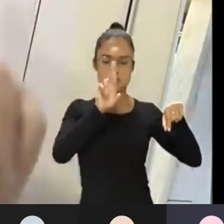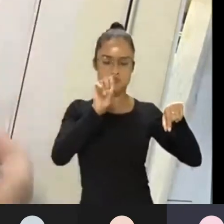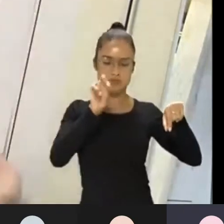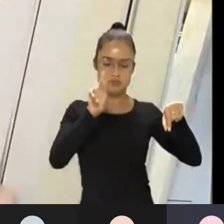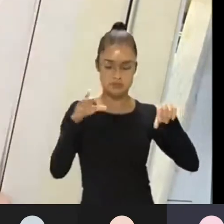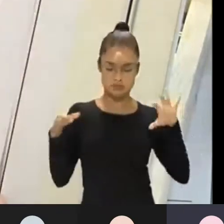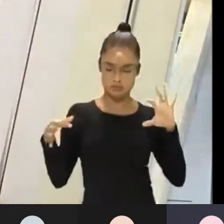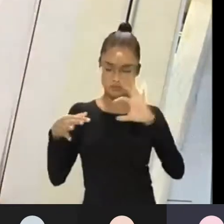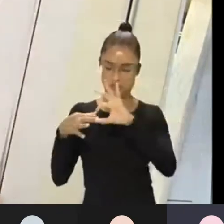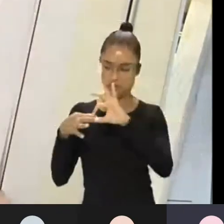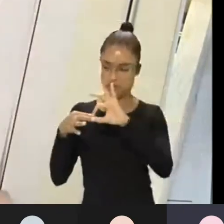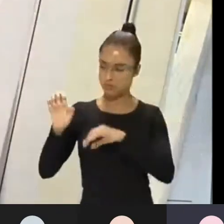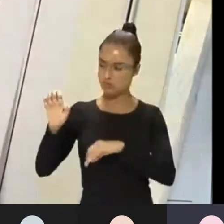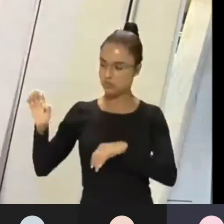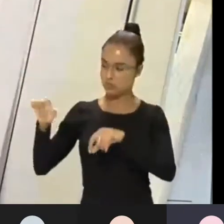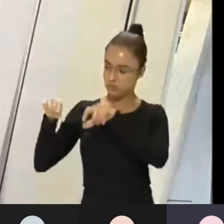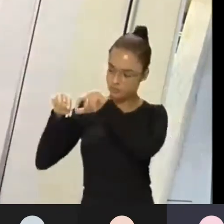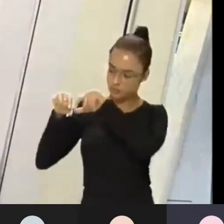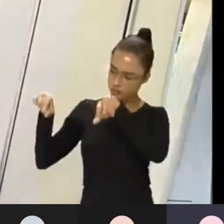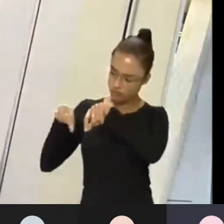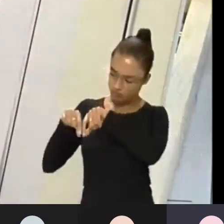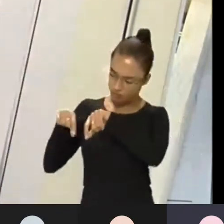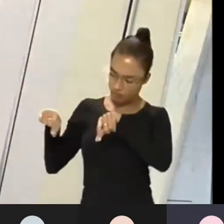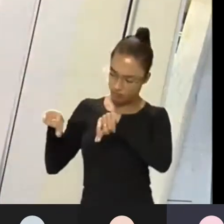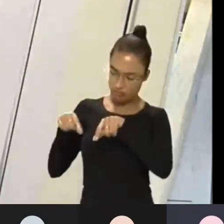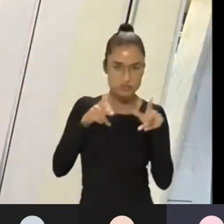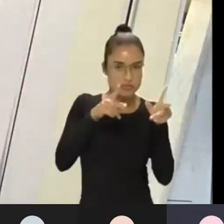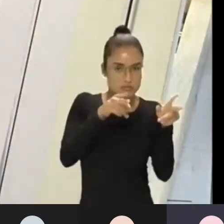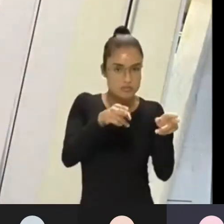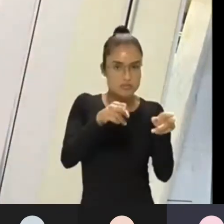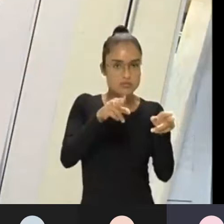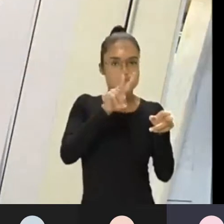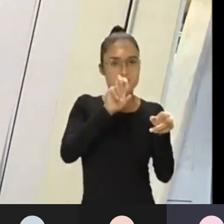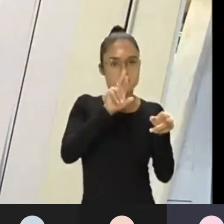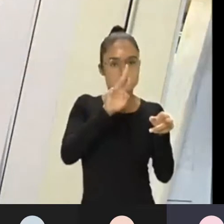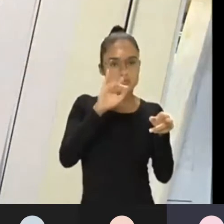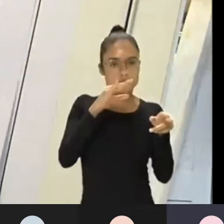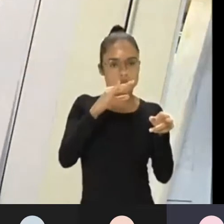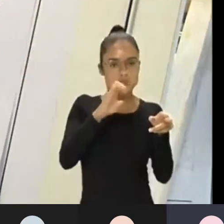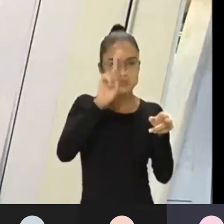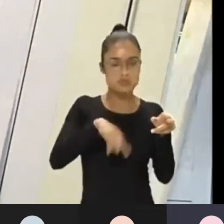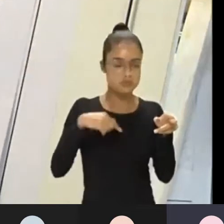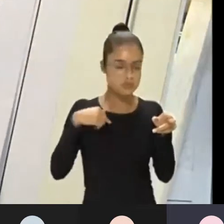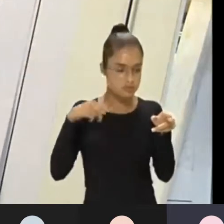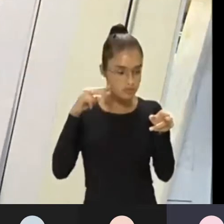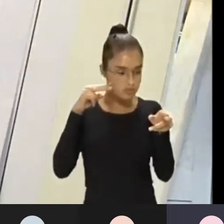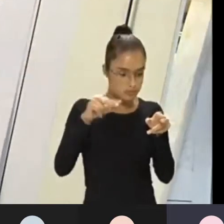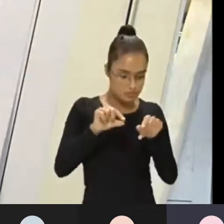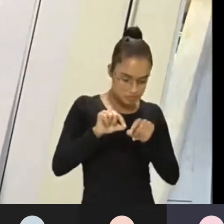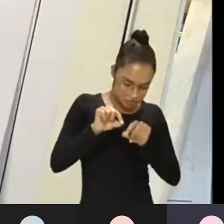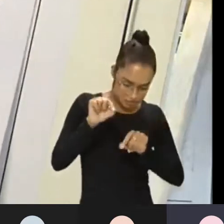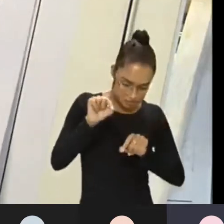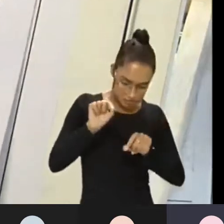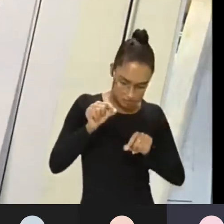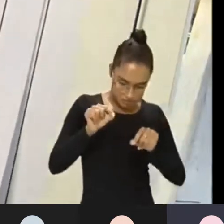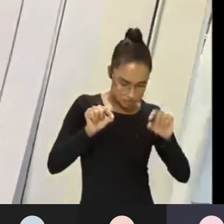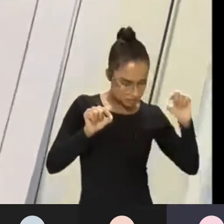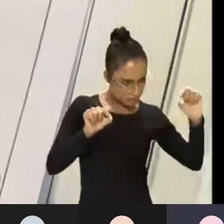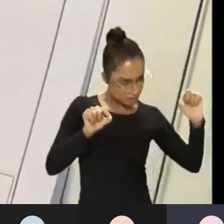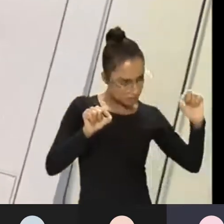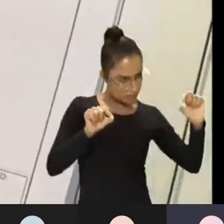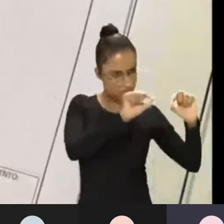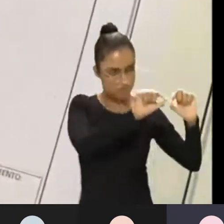lateral esquerda. Por quê? É o mesmo vértice, ó. Então, se eu tomar aqui como referência, é a mesma medida que eu tenho